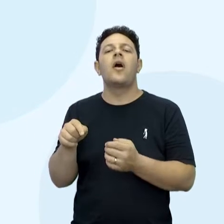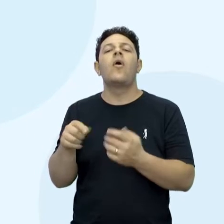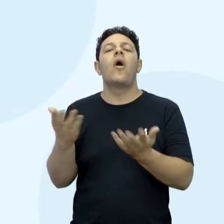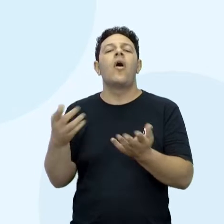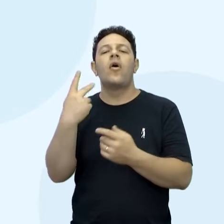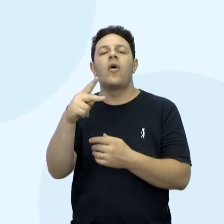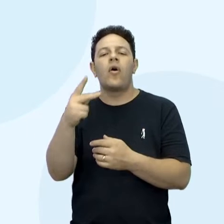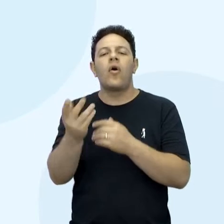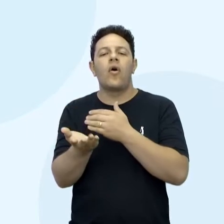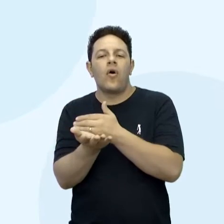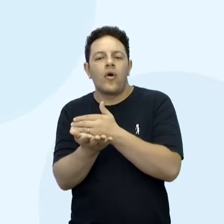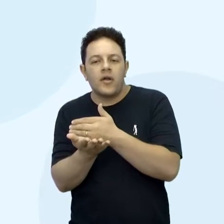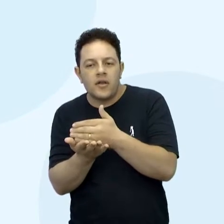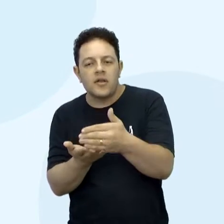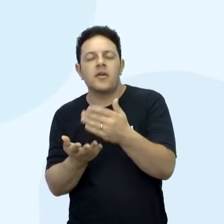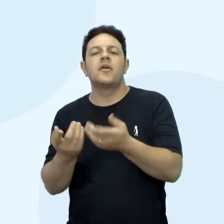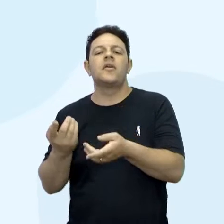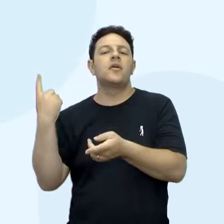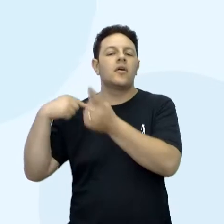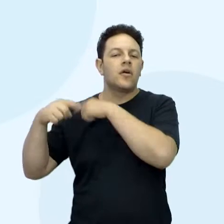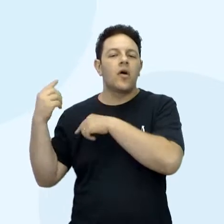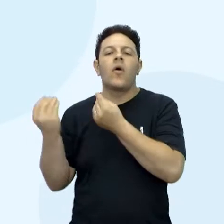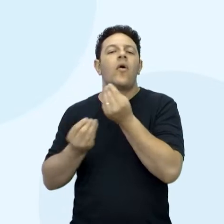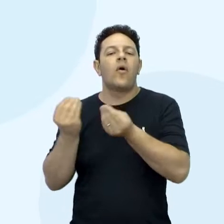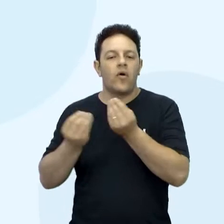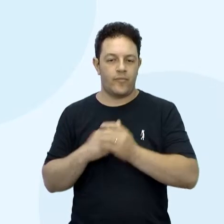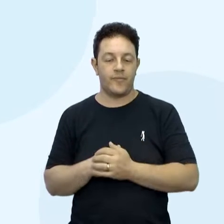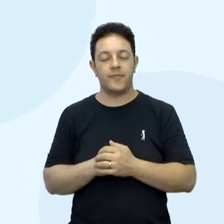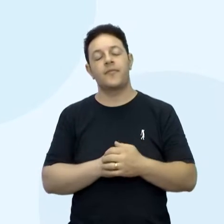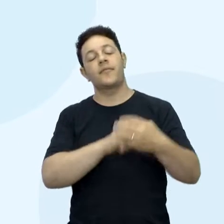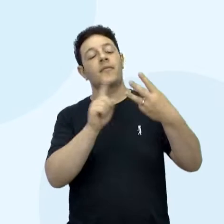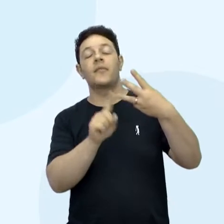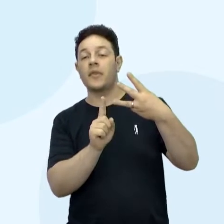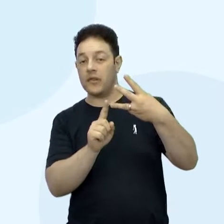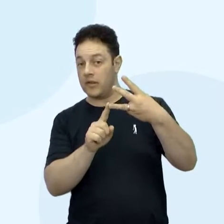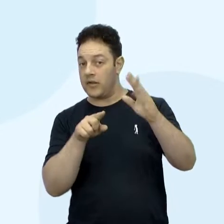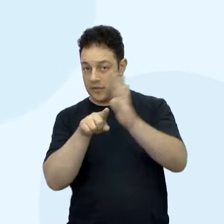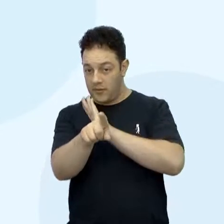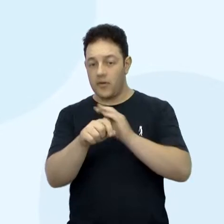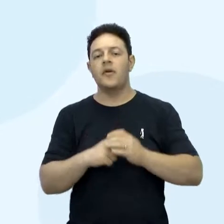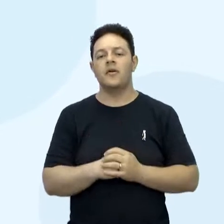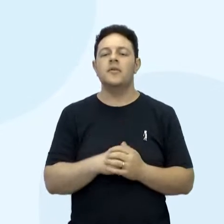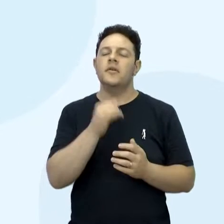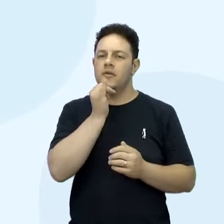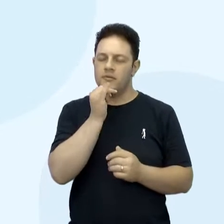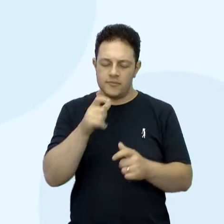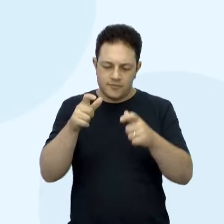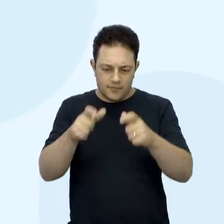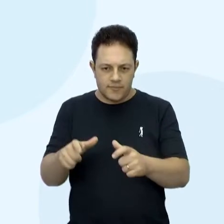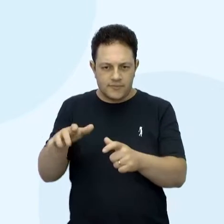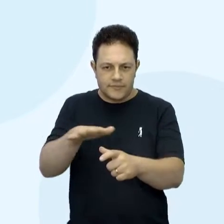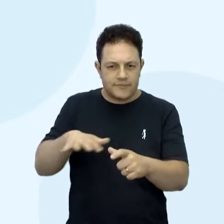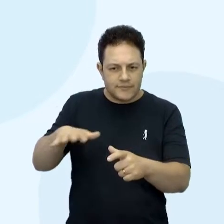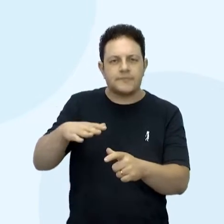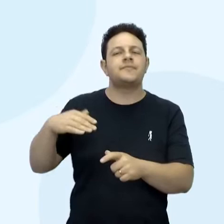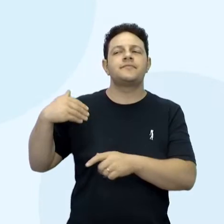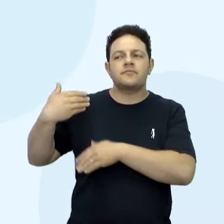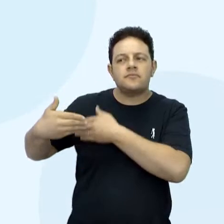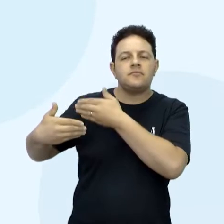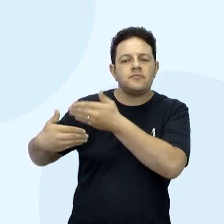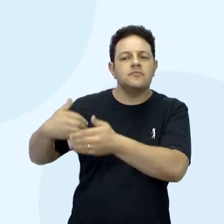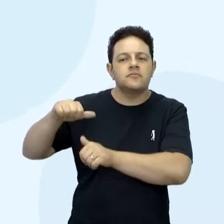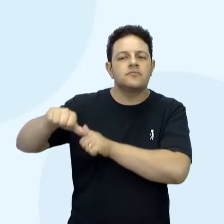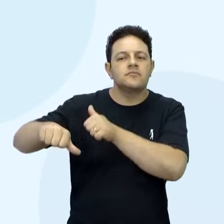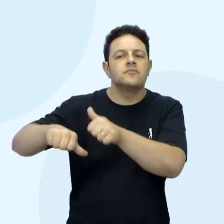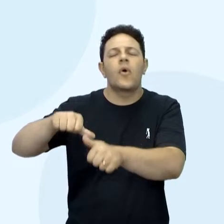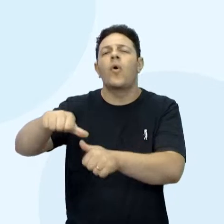origem? Aí depois nós tínhamos a nossa terceira pergunta, né? Como esse espaço foi se modificando ao longo